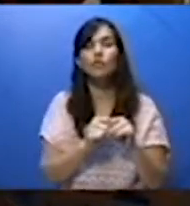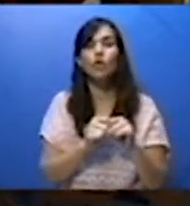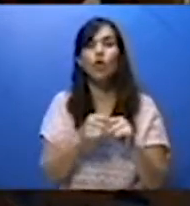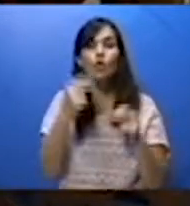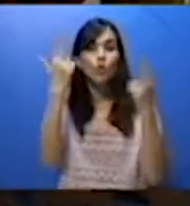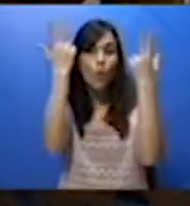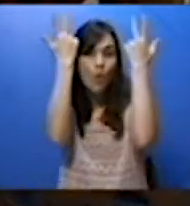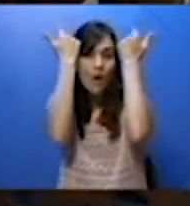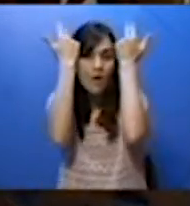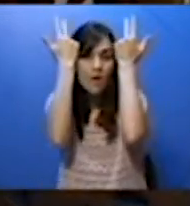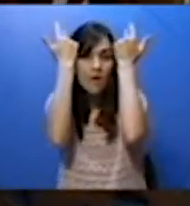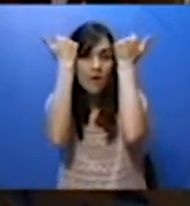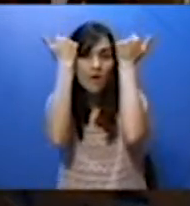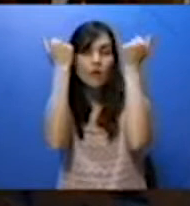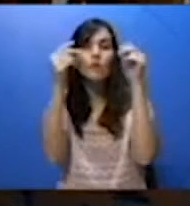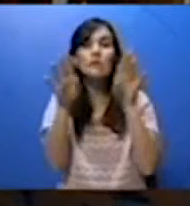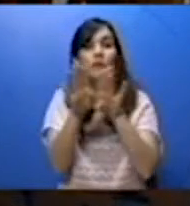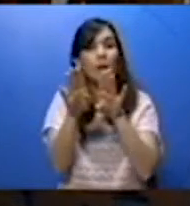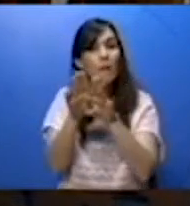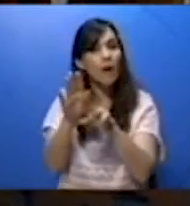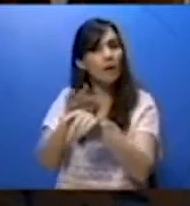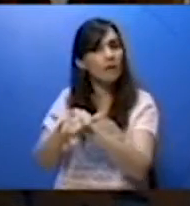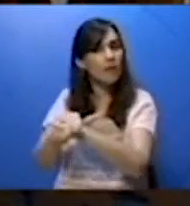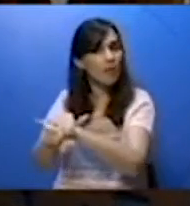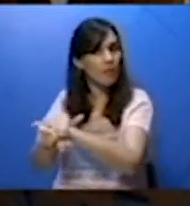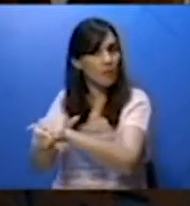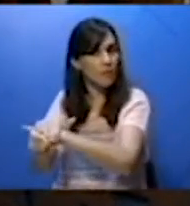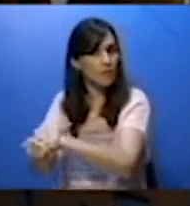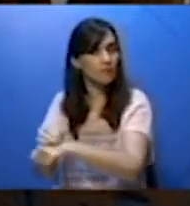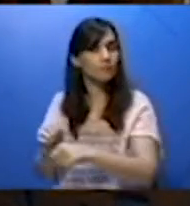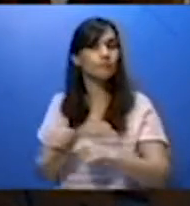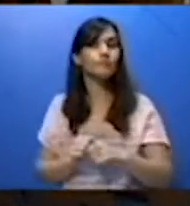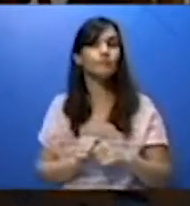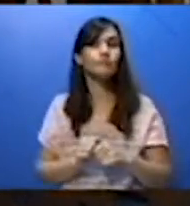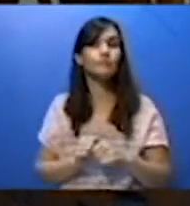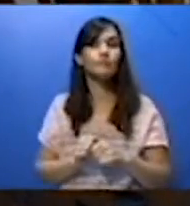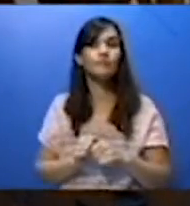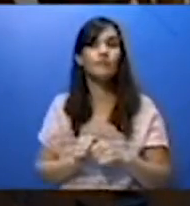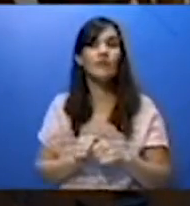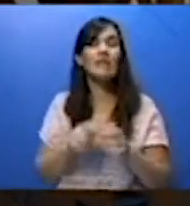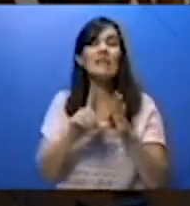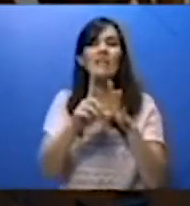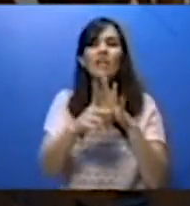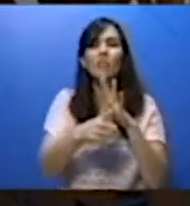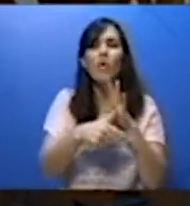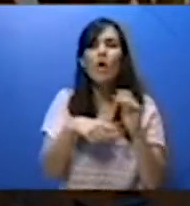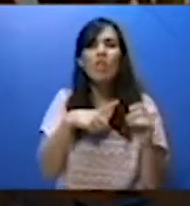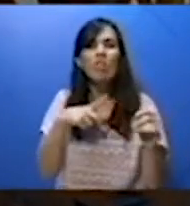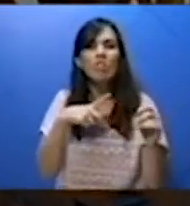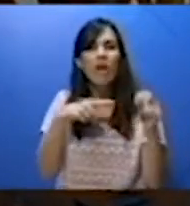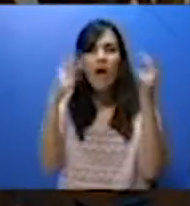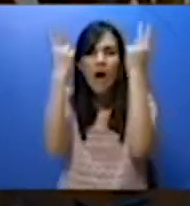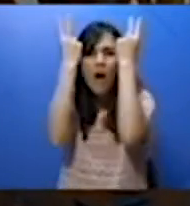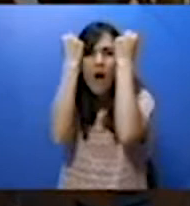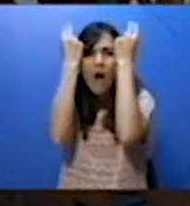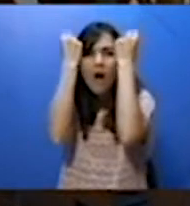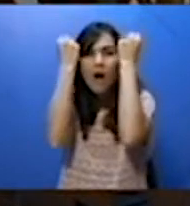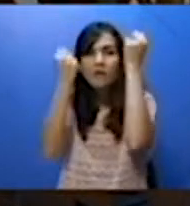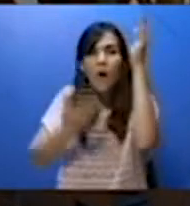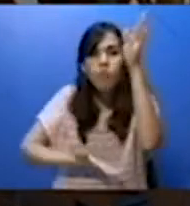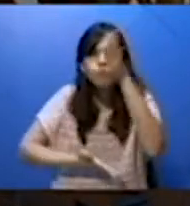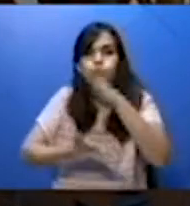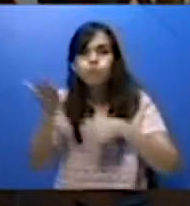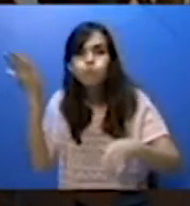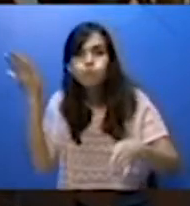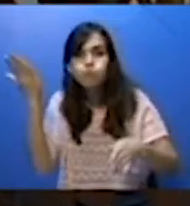tartaruga depois eu tenho a lebre e ela saiu correndo na